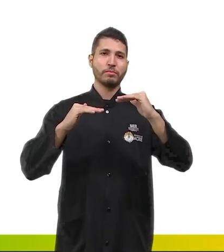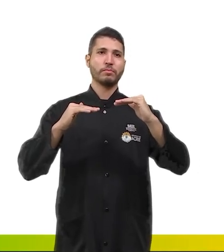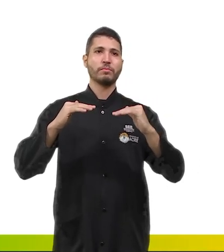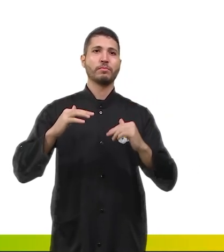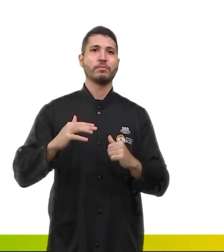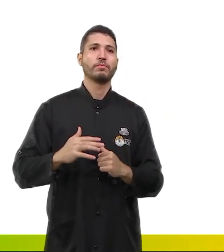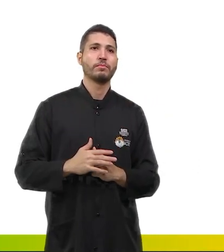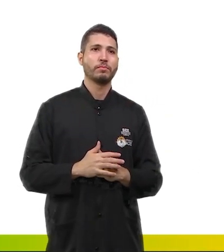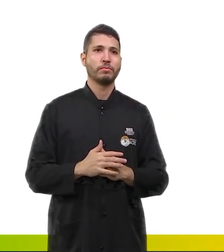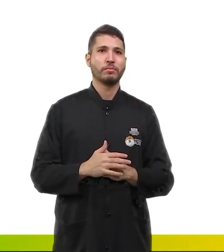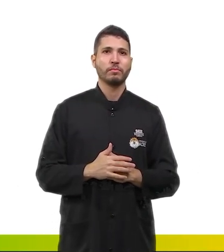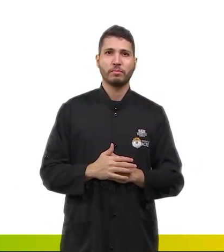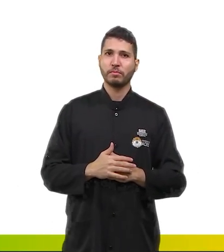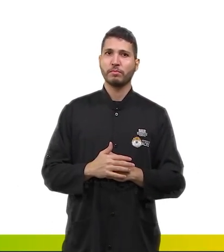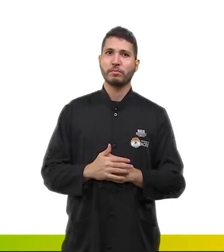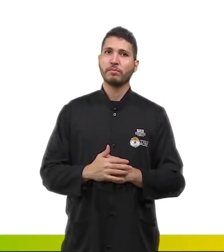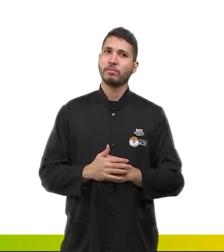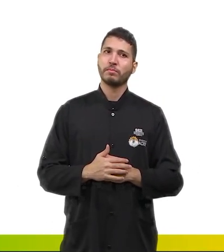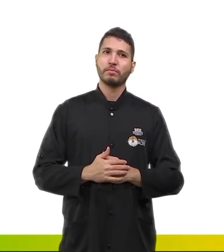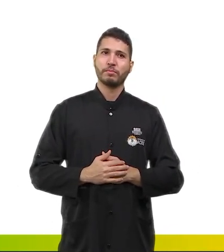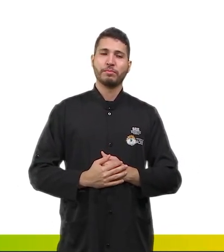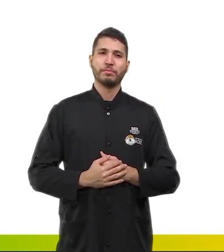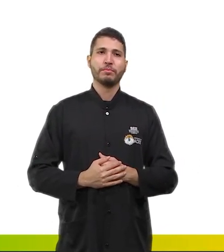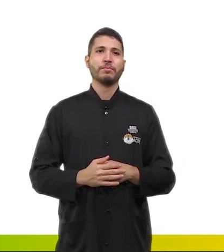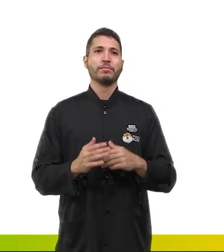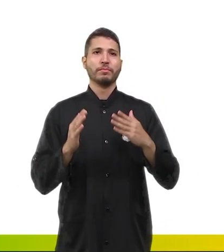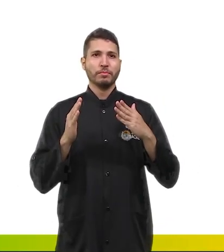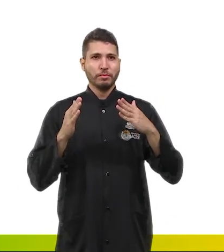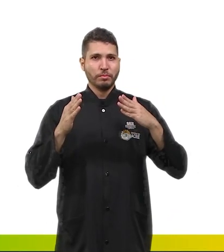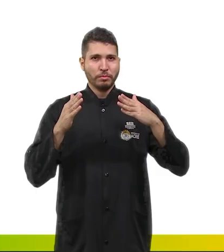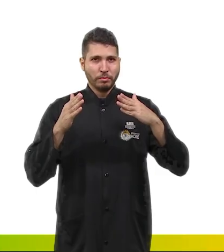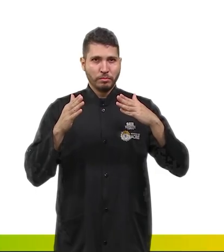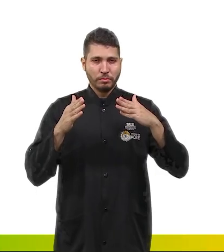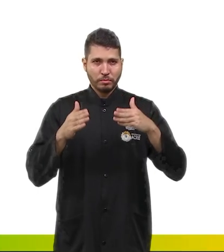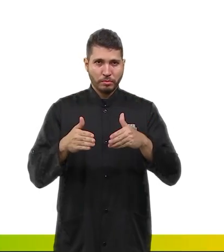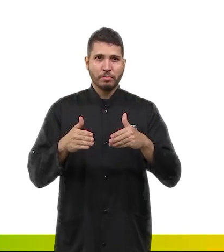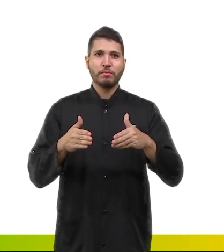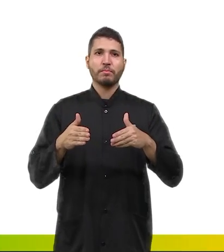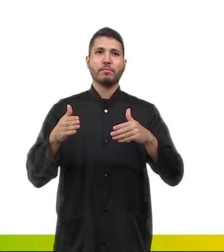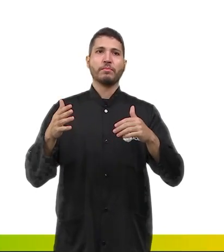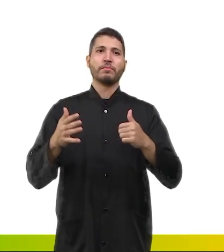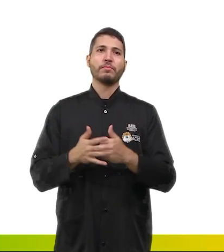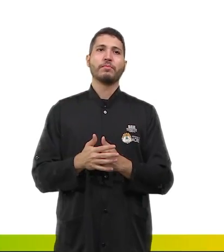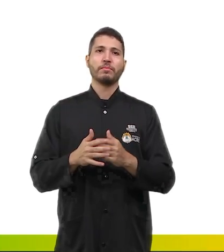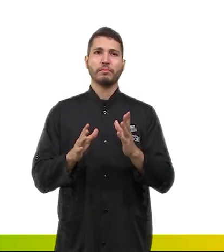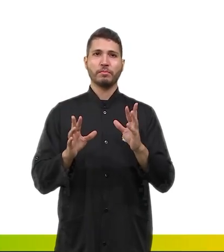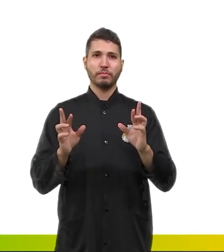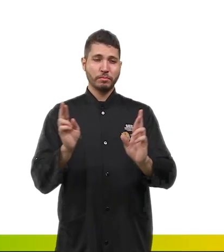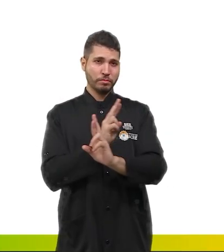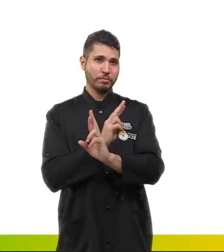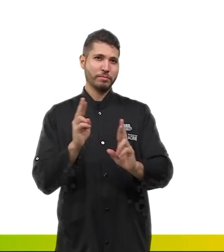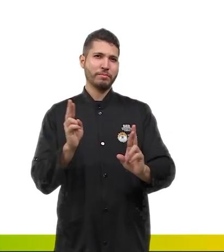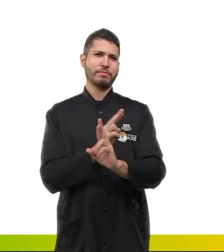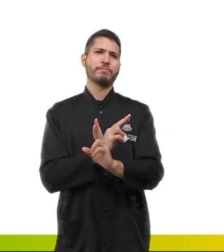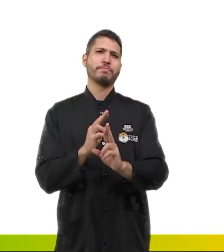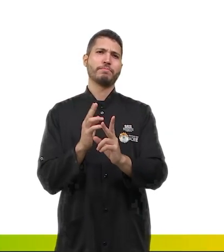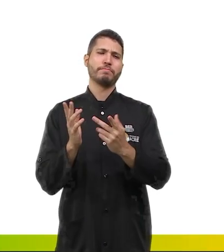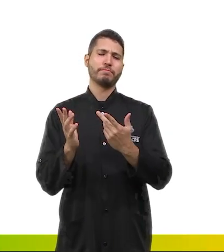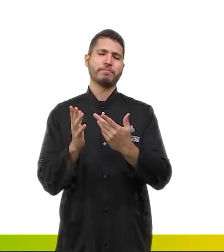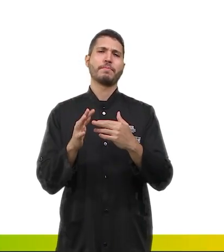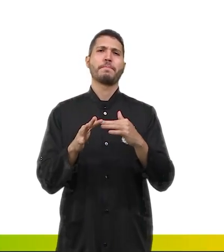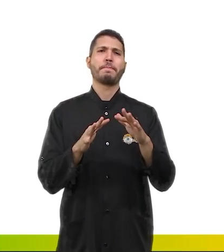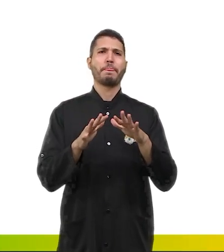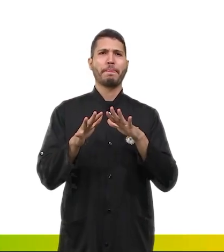capacidades condicionadas, é impossível falar de movimento sem citar duas capacidades coordenativas fundamentais. A